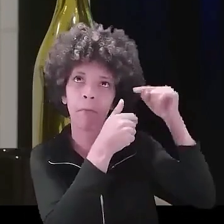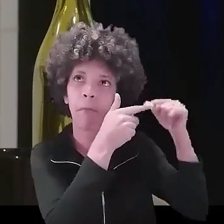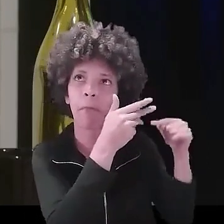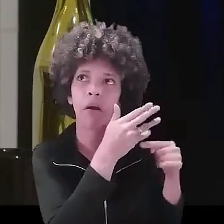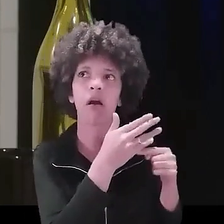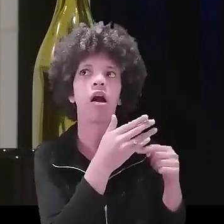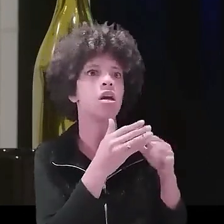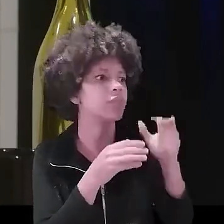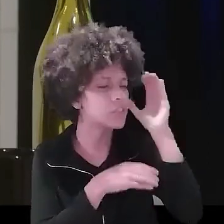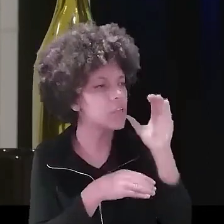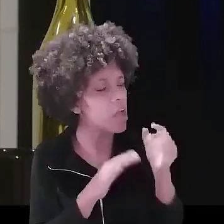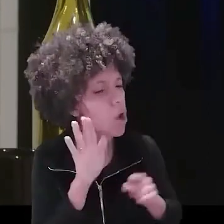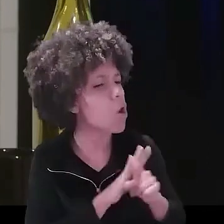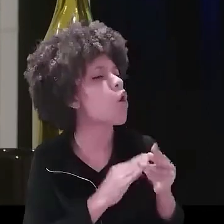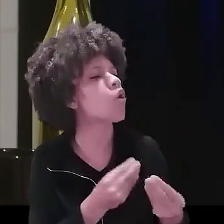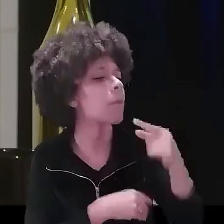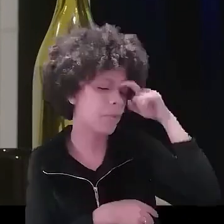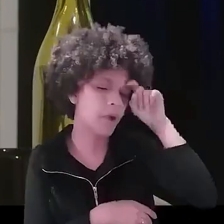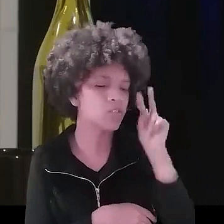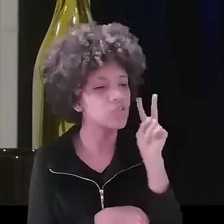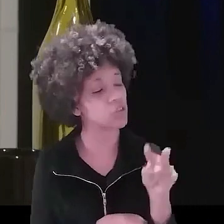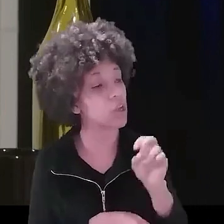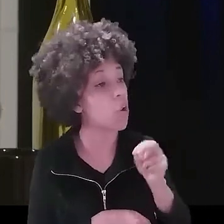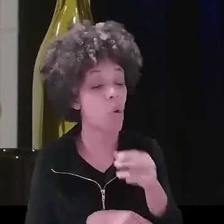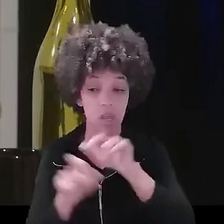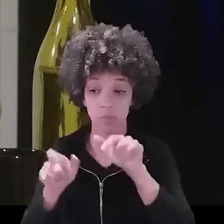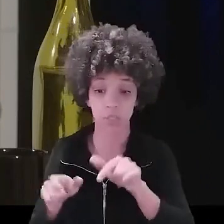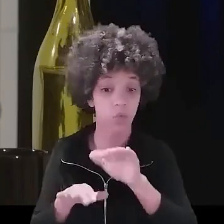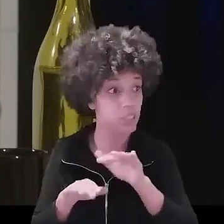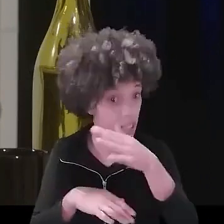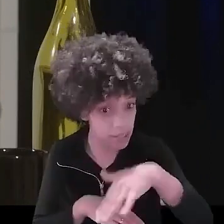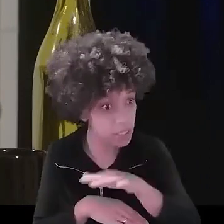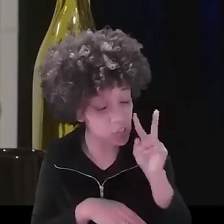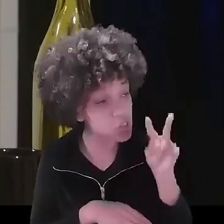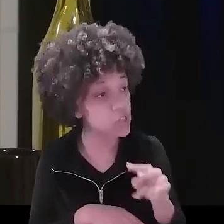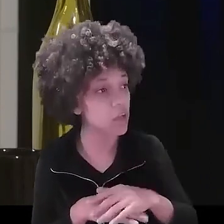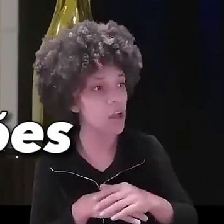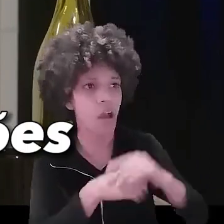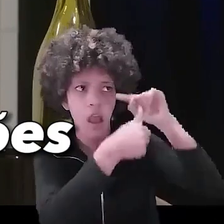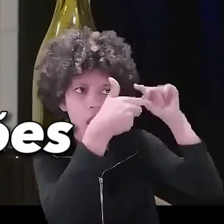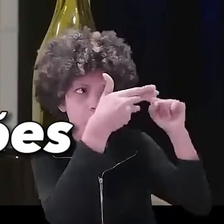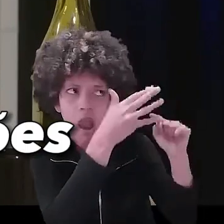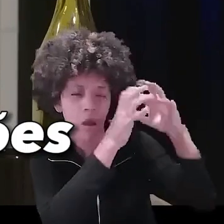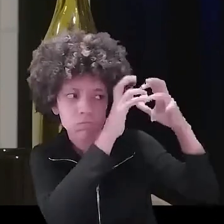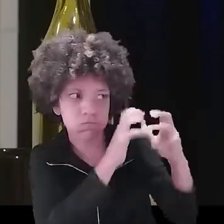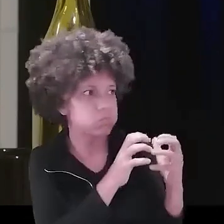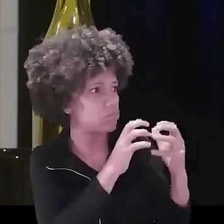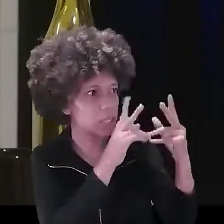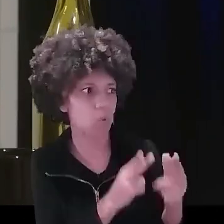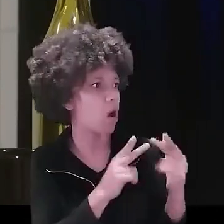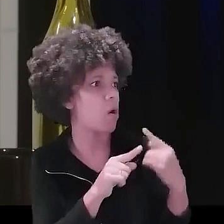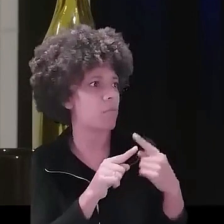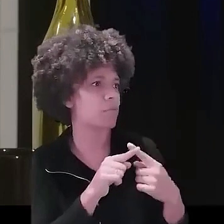cérebro. Se você perguntar para o adolescente, como que você acha que o Maurício te enxerga? Ou que as pessoas aqui do estúdio te enxergam? Vai acender as mesmas regiões.